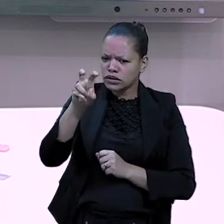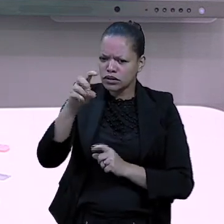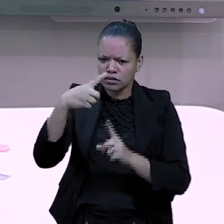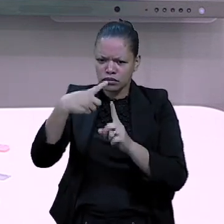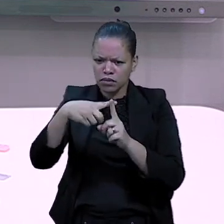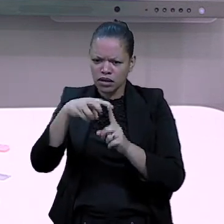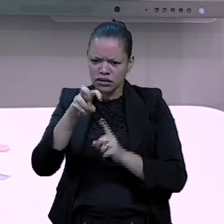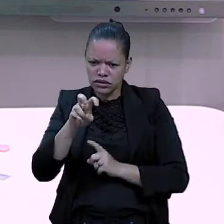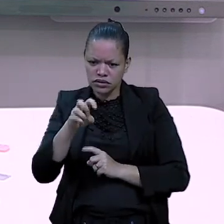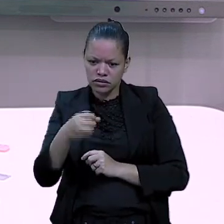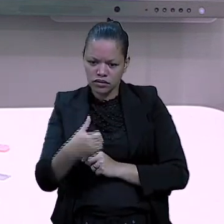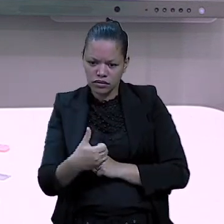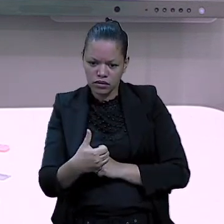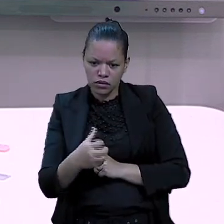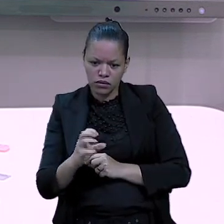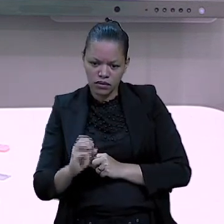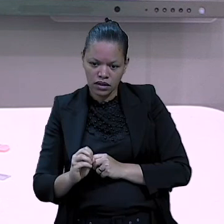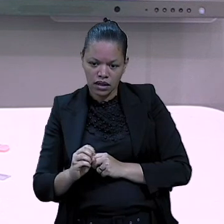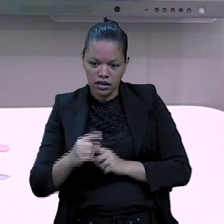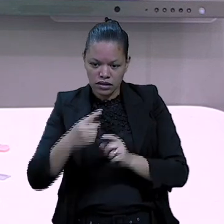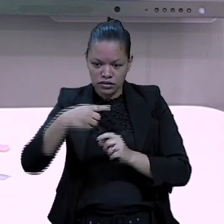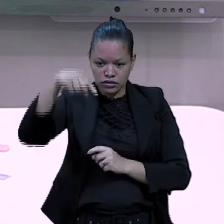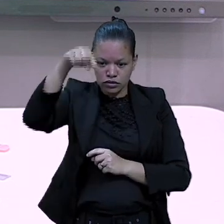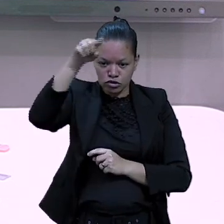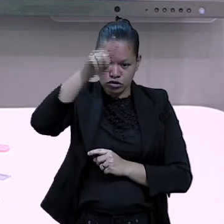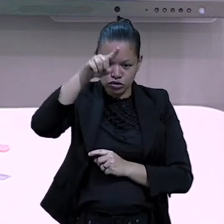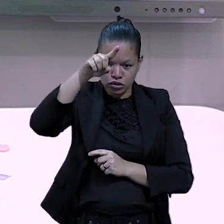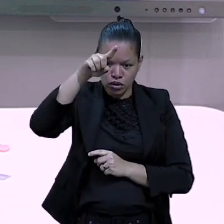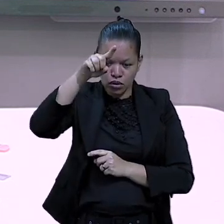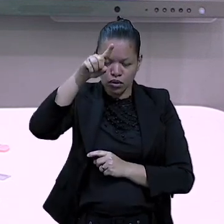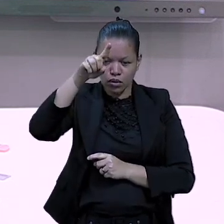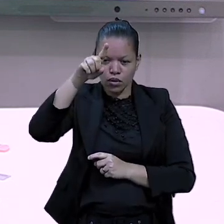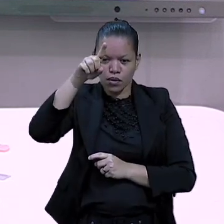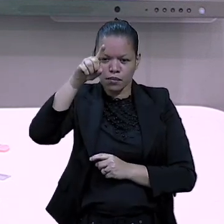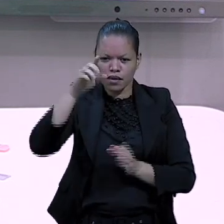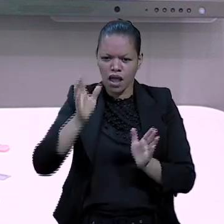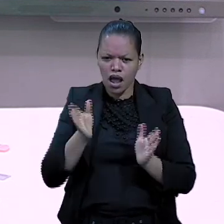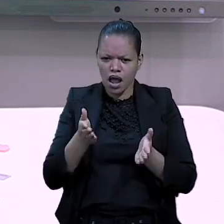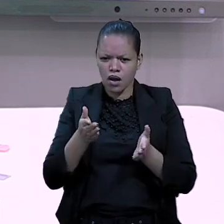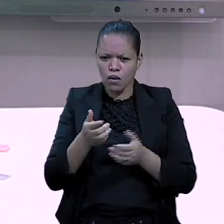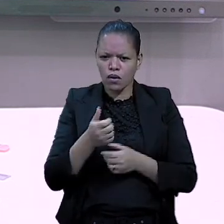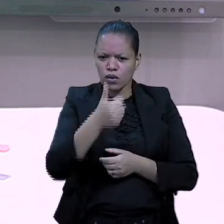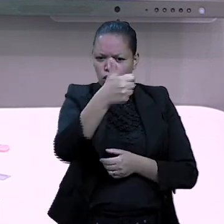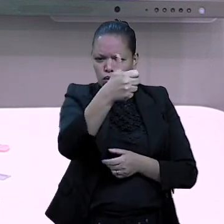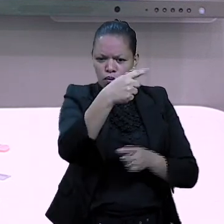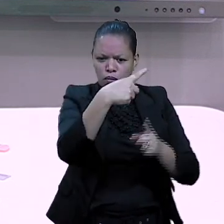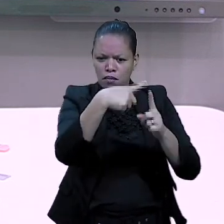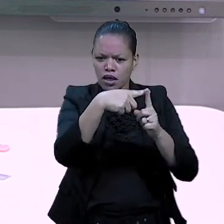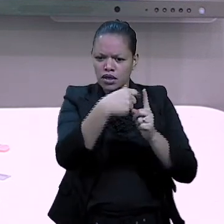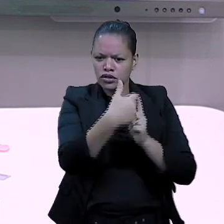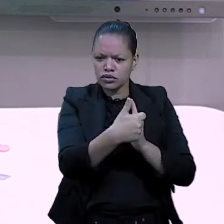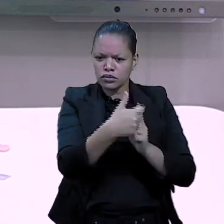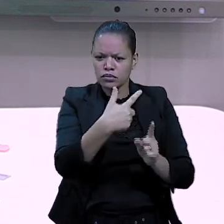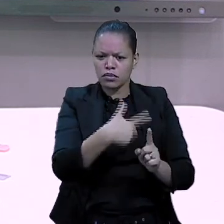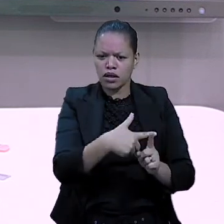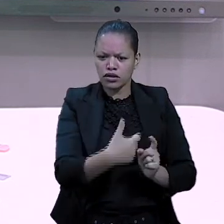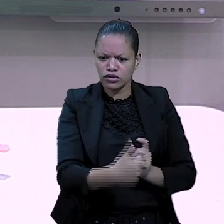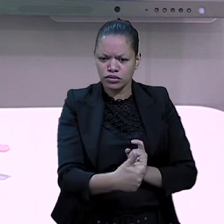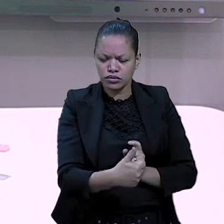o número 0, que é a unidade, sobe a dezena. 1 mais 1 mais